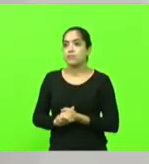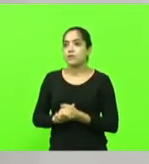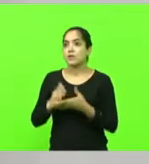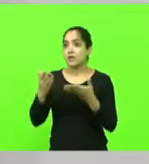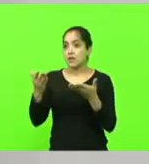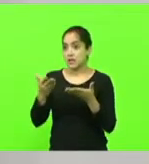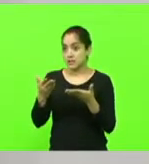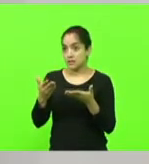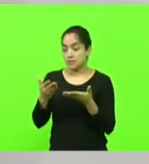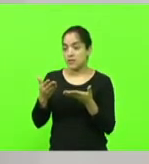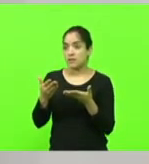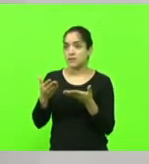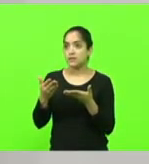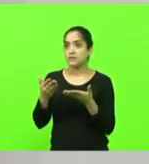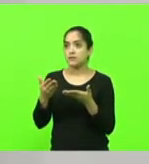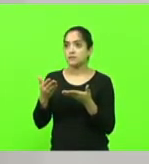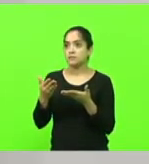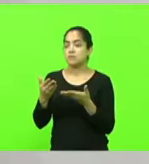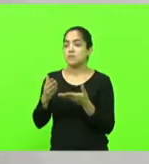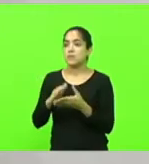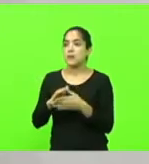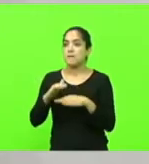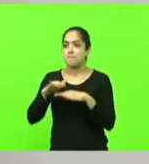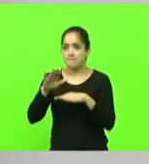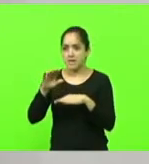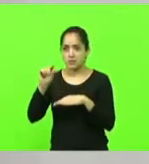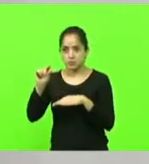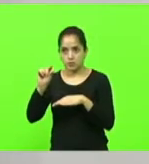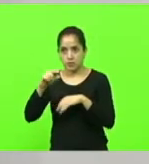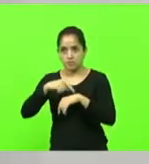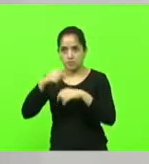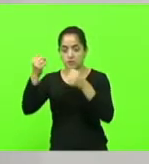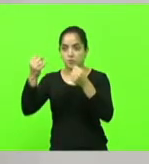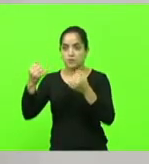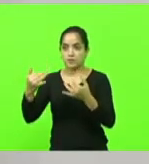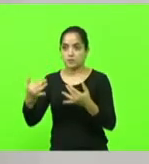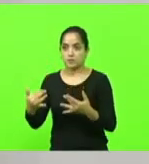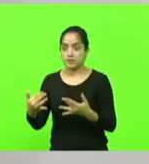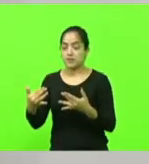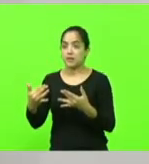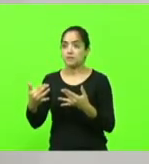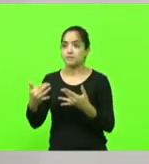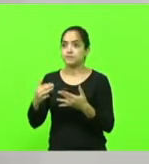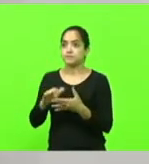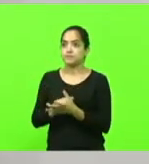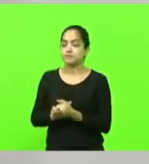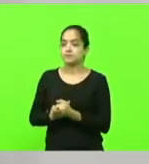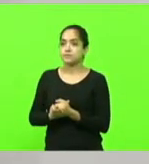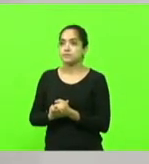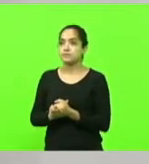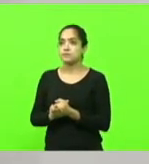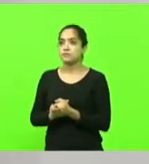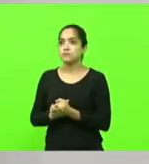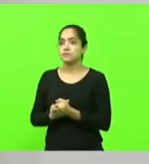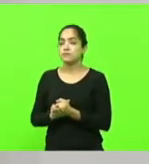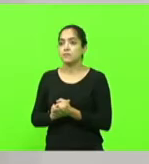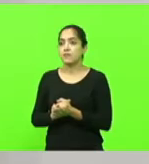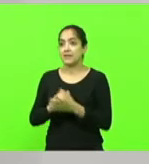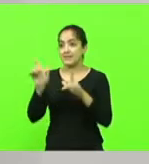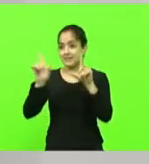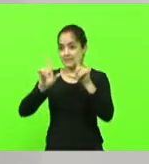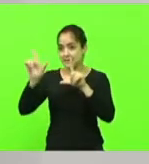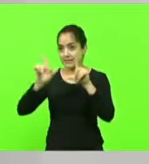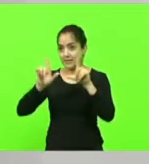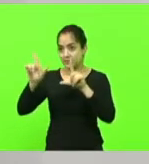breve passagem, peço 30 segundos, senhor presidente. Está concedido. Em uma breve passagem ao vivo, na TV,